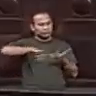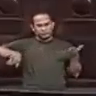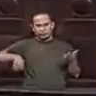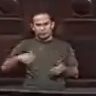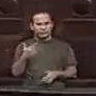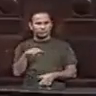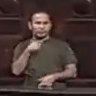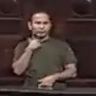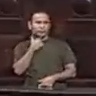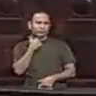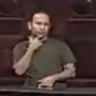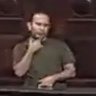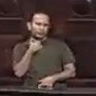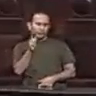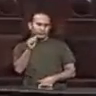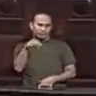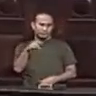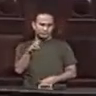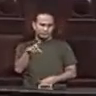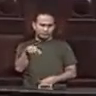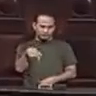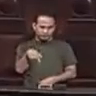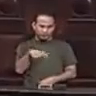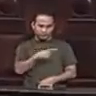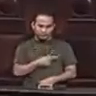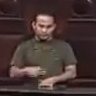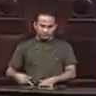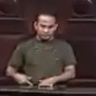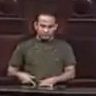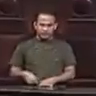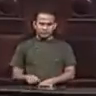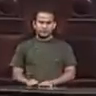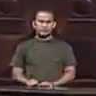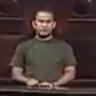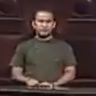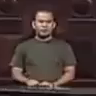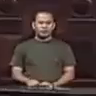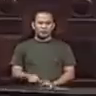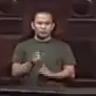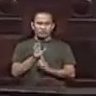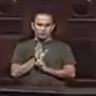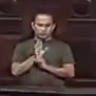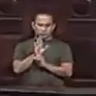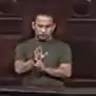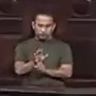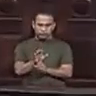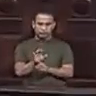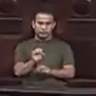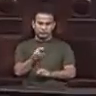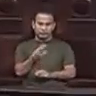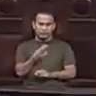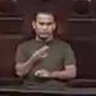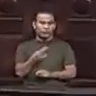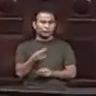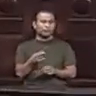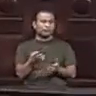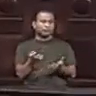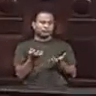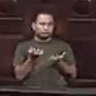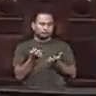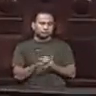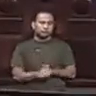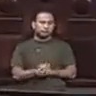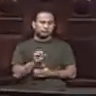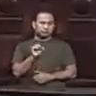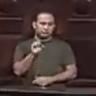não há dúvida, André. Não há dúvida. A publicação ou em caso de requerimento. Em caso de